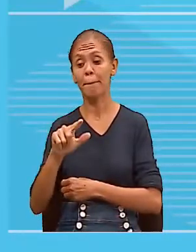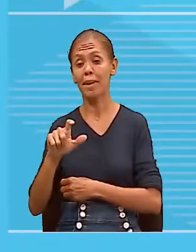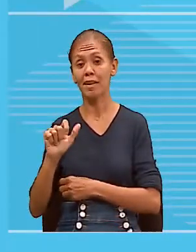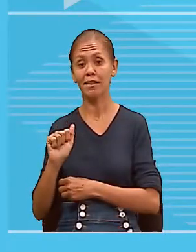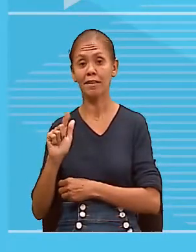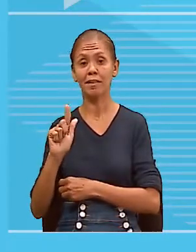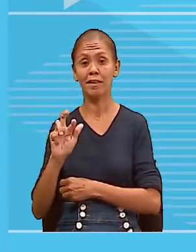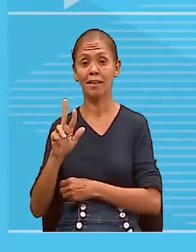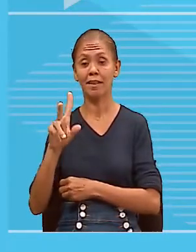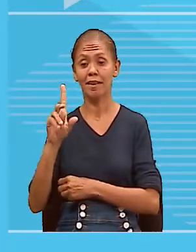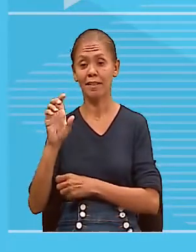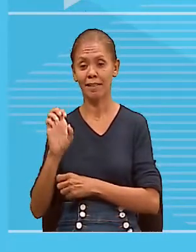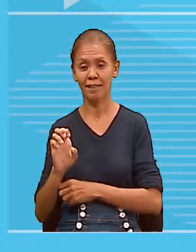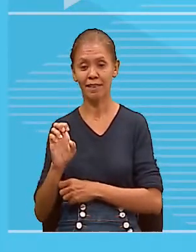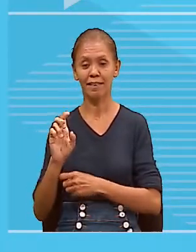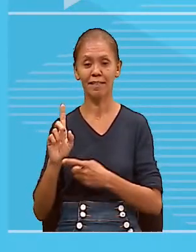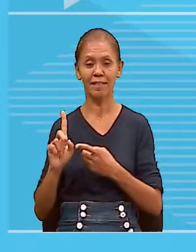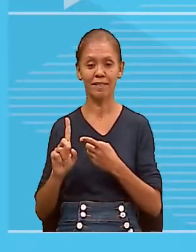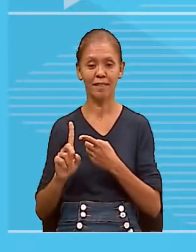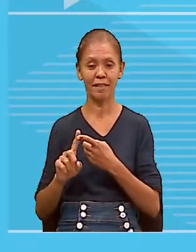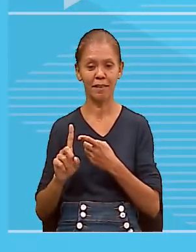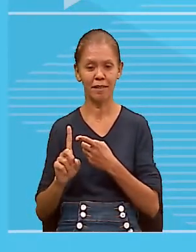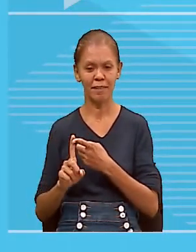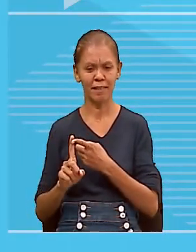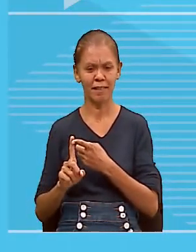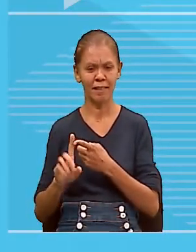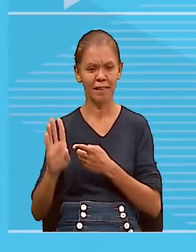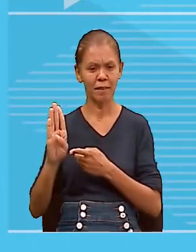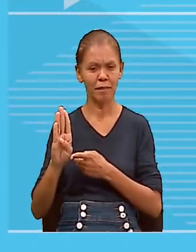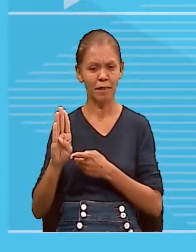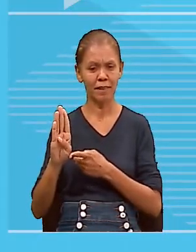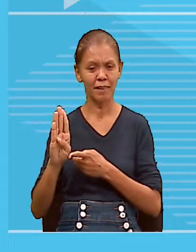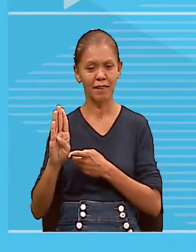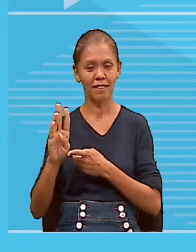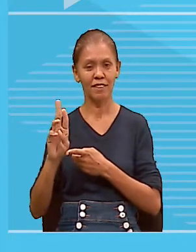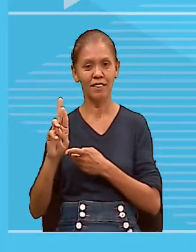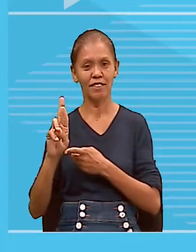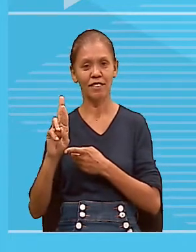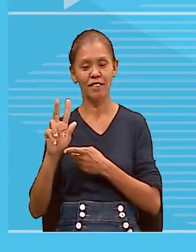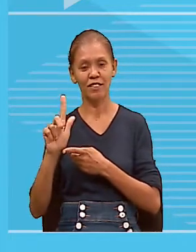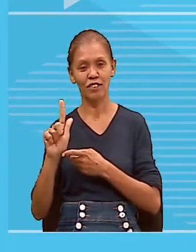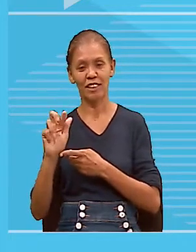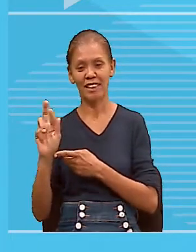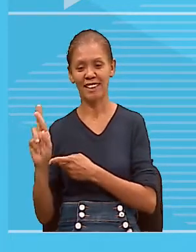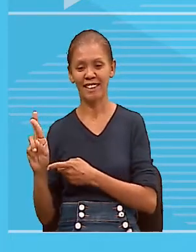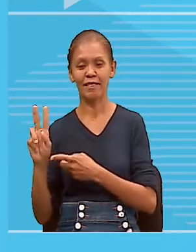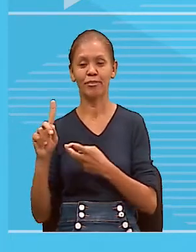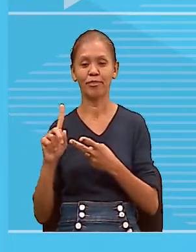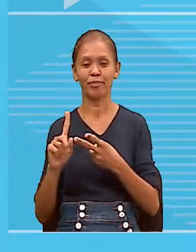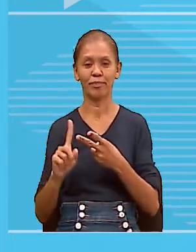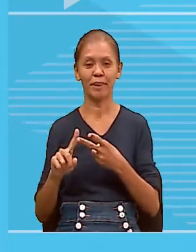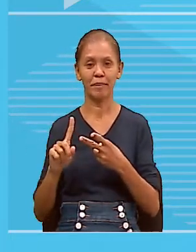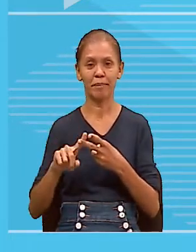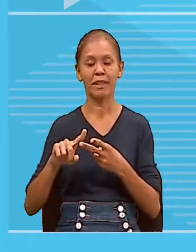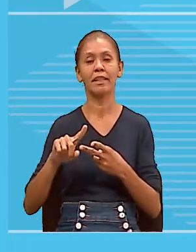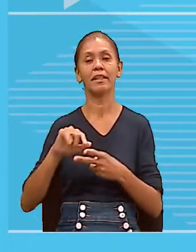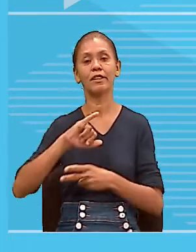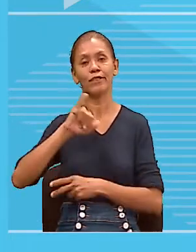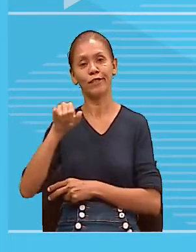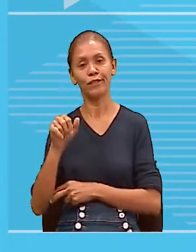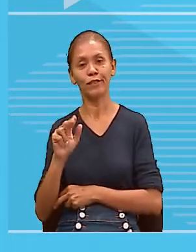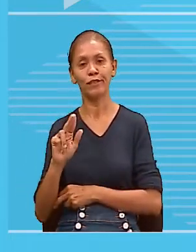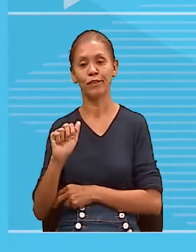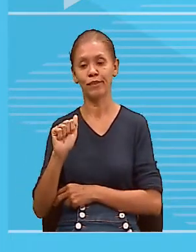é meu irmão que mora em Ribeiro Gonçalves ontem foi lá em IBGE Alô galerinha de Juazeiro do Piauí